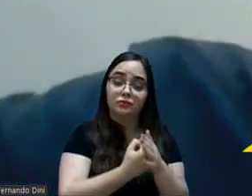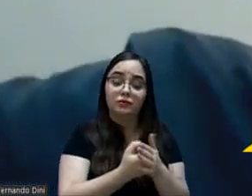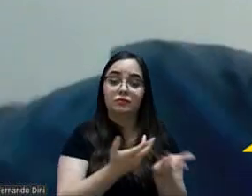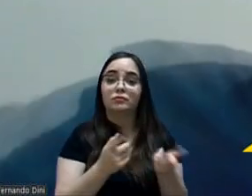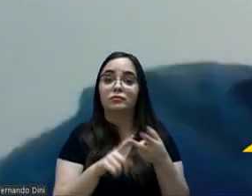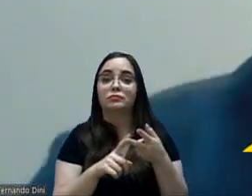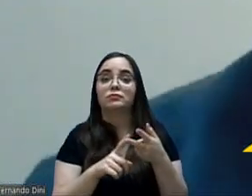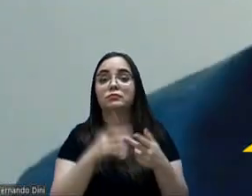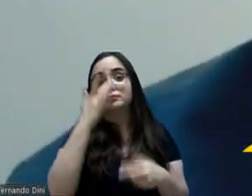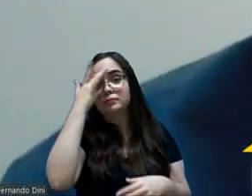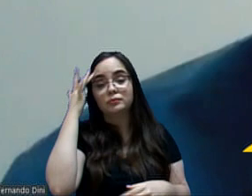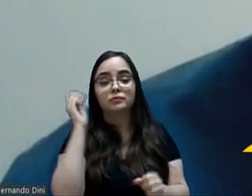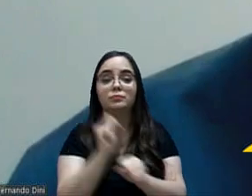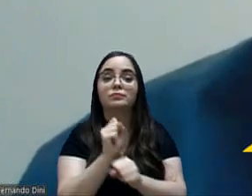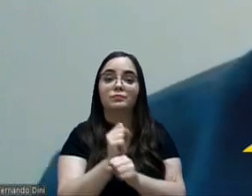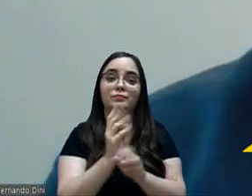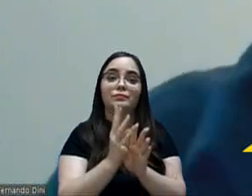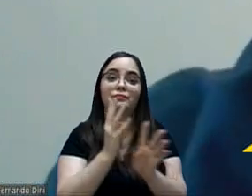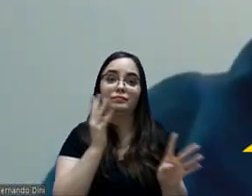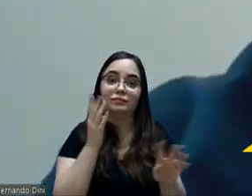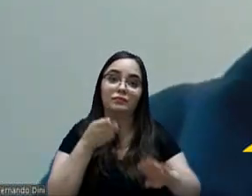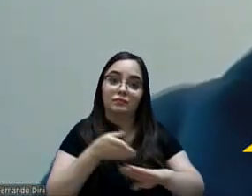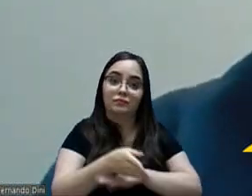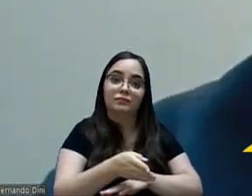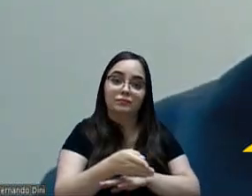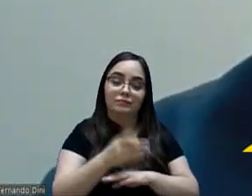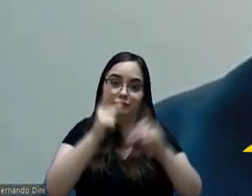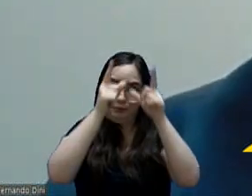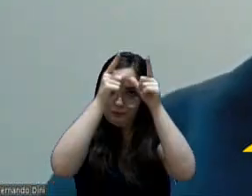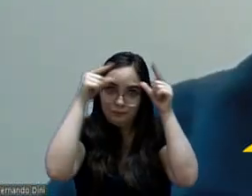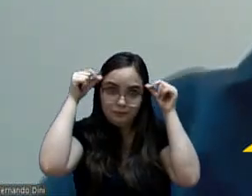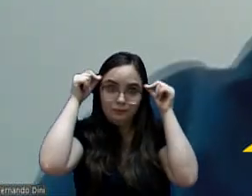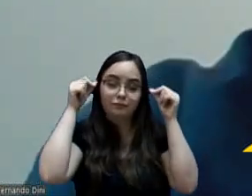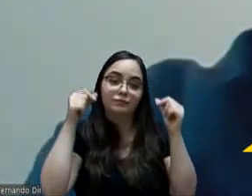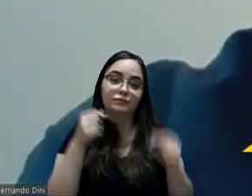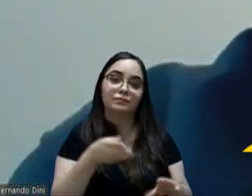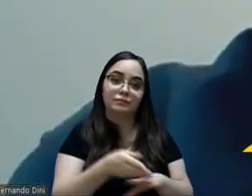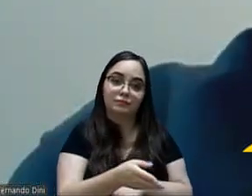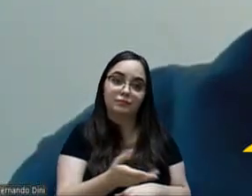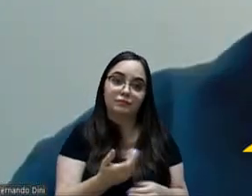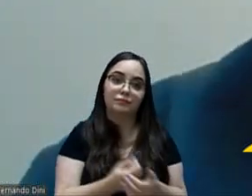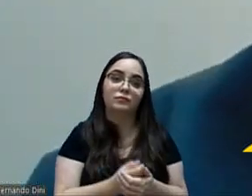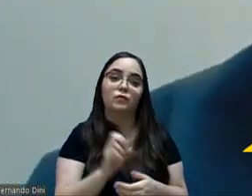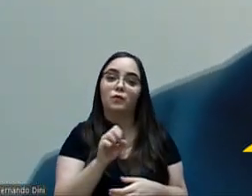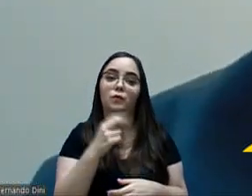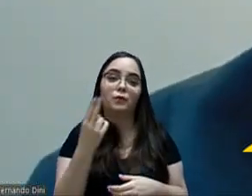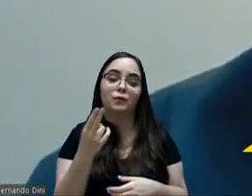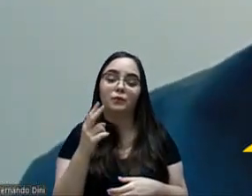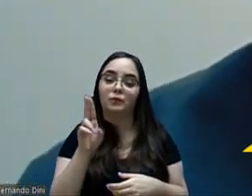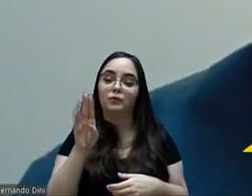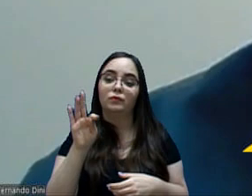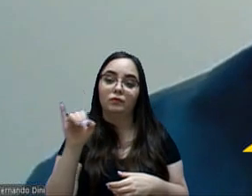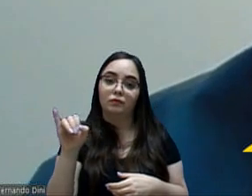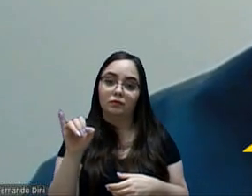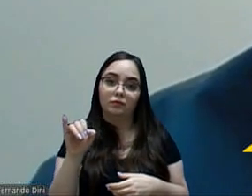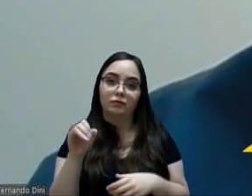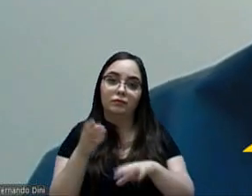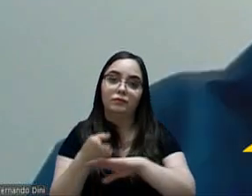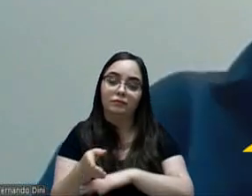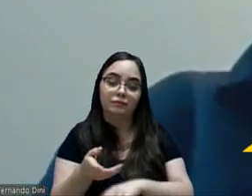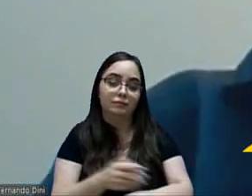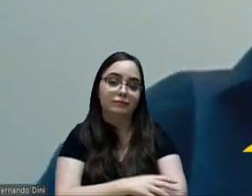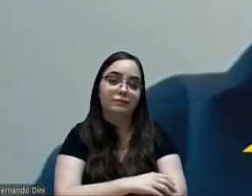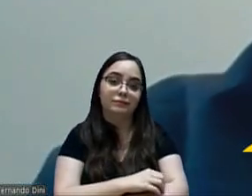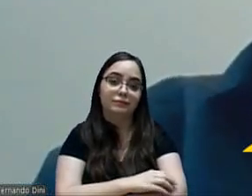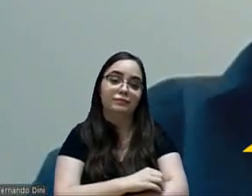pessoas aguardando fila para entrar numa enfermaria, num leito de enfermaria ou num leito de UTI. Esta é a